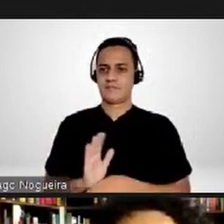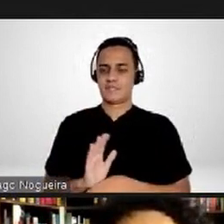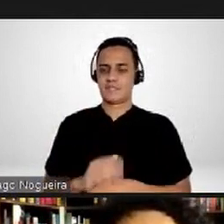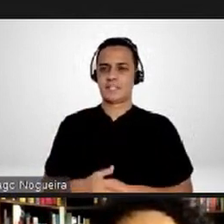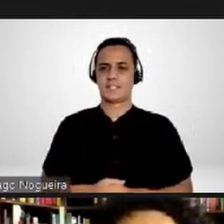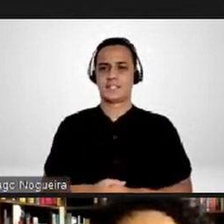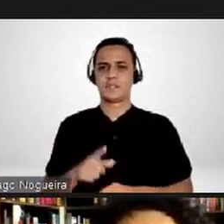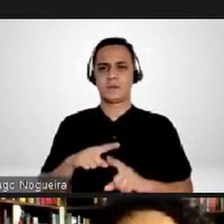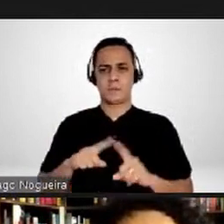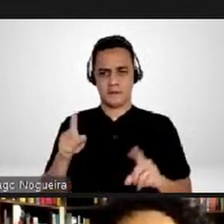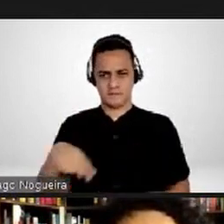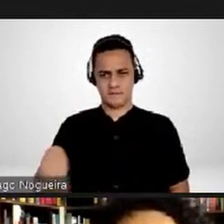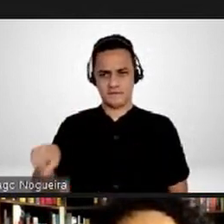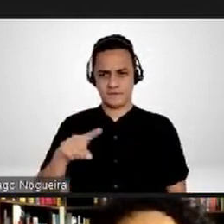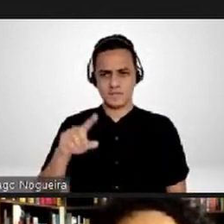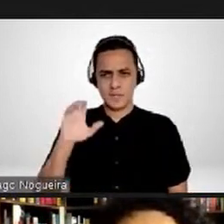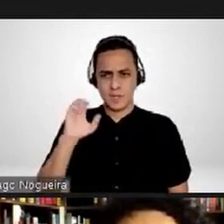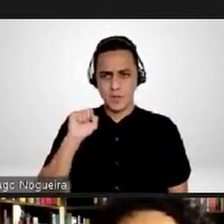estão me ouvindo?